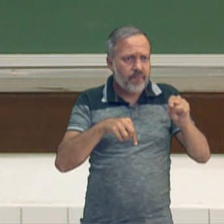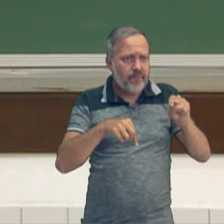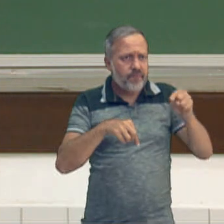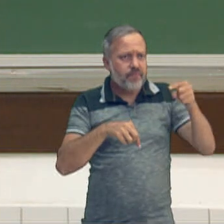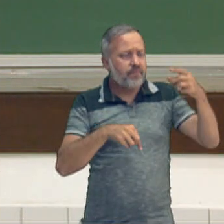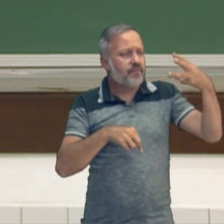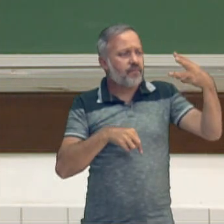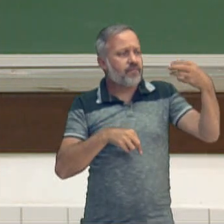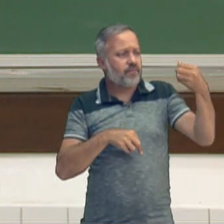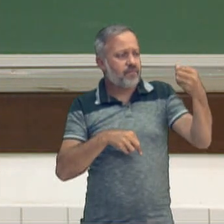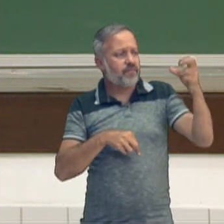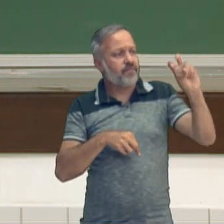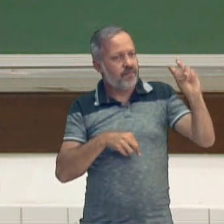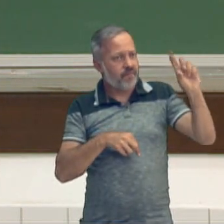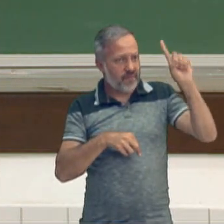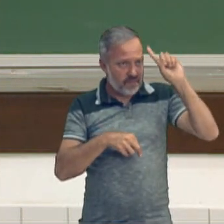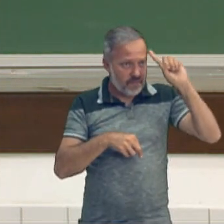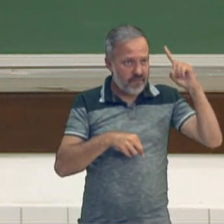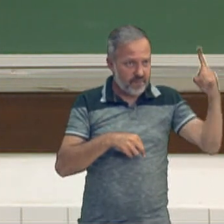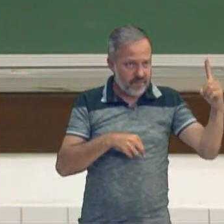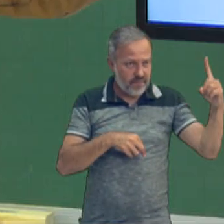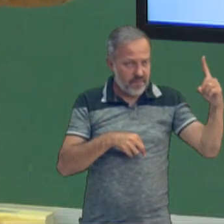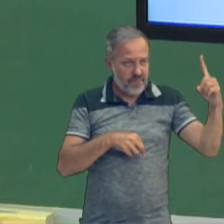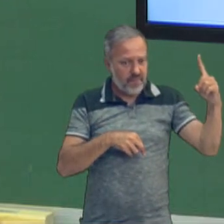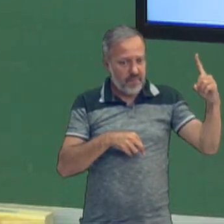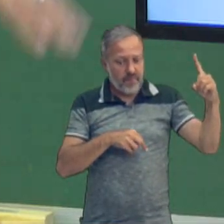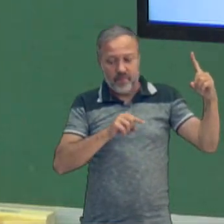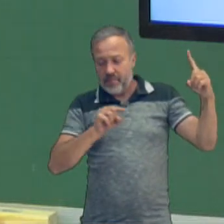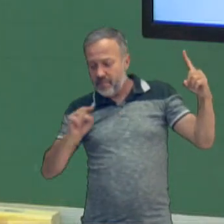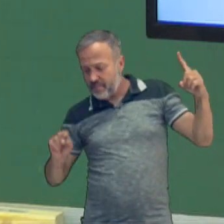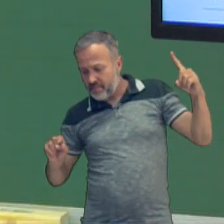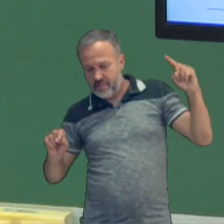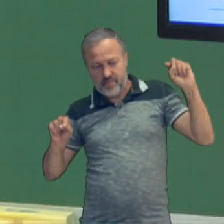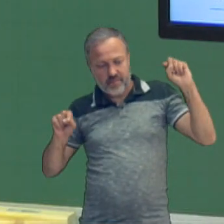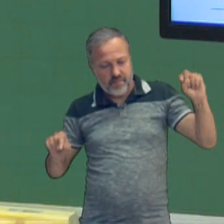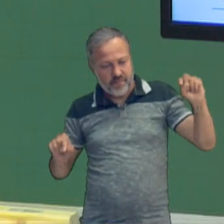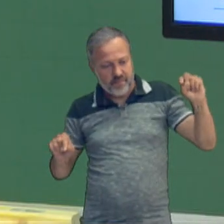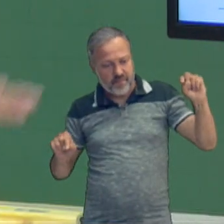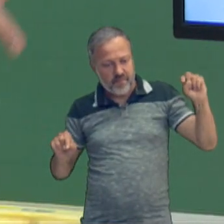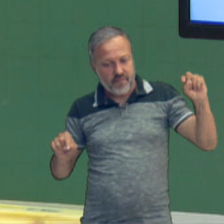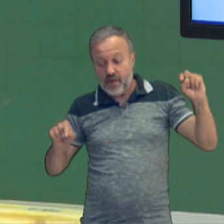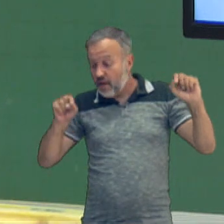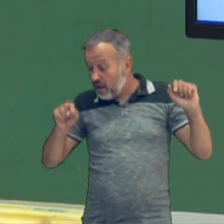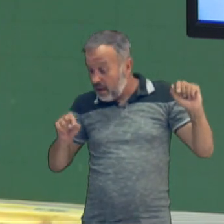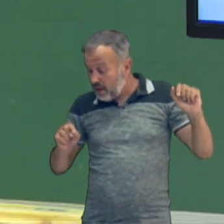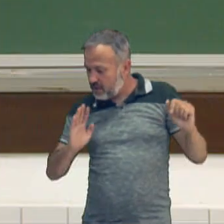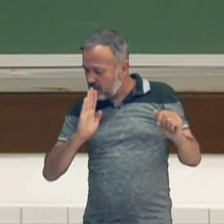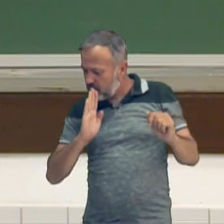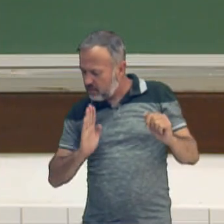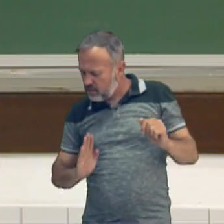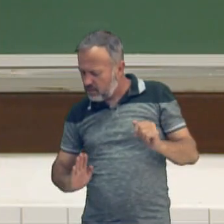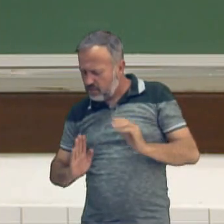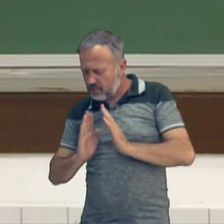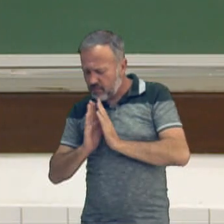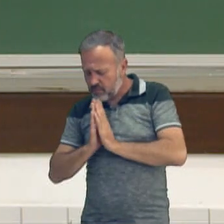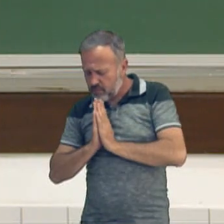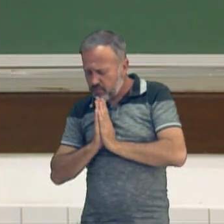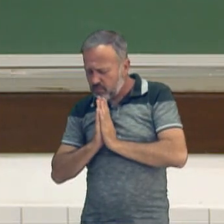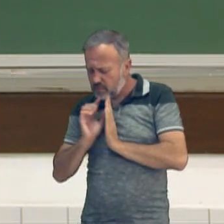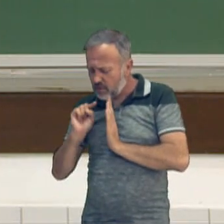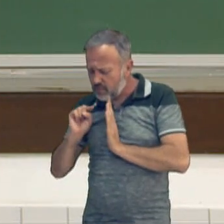outro de 260 dias. Um é do cotidiano, o outro é sagrado. Temos aqui uma imagem que eu tirei